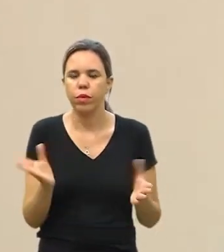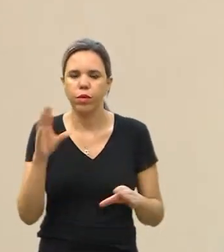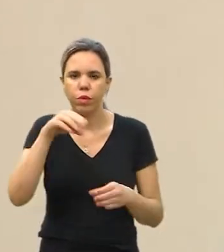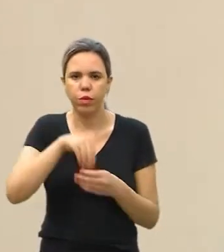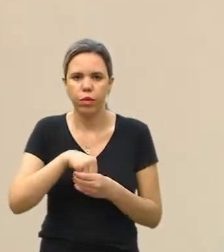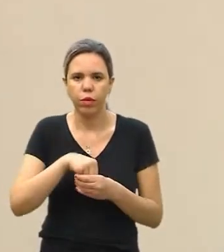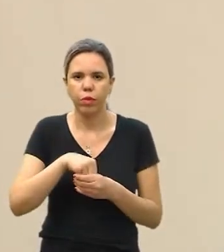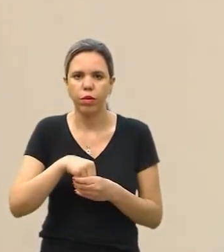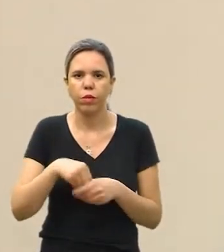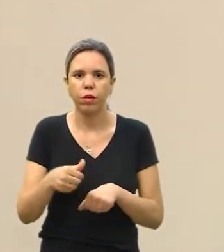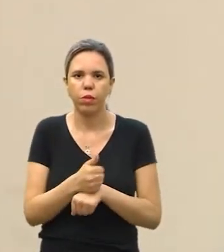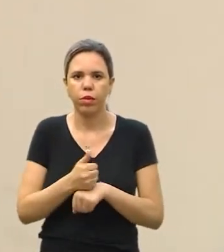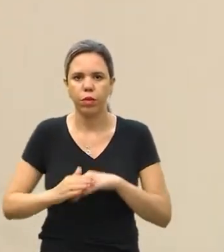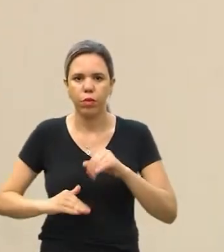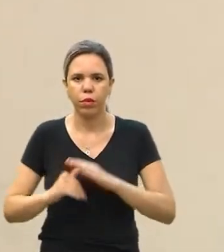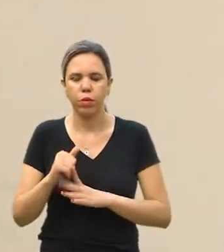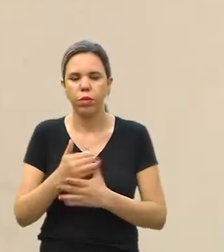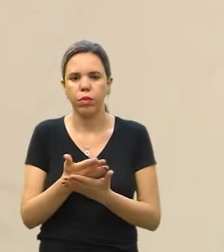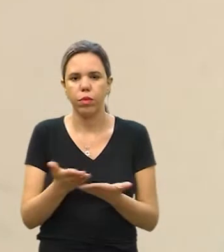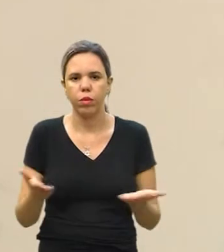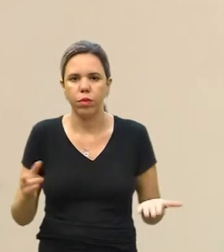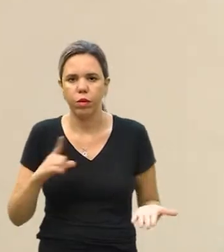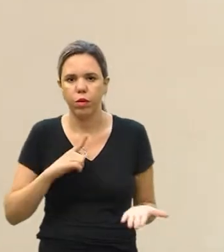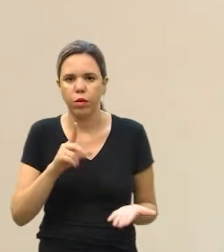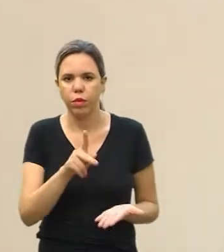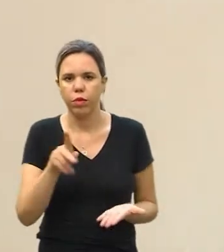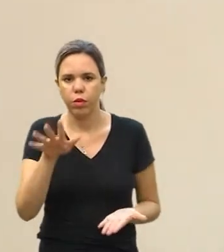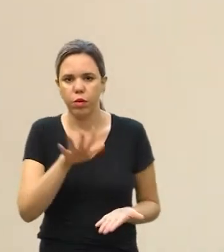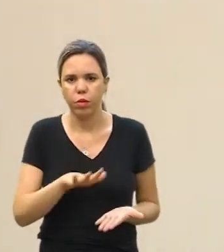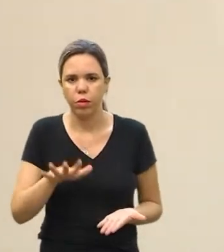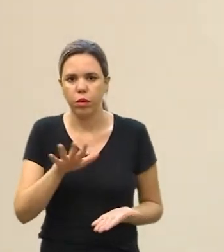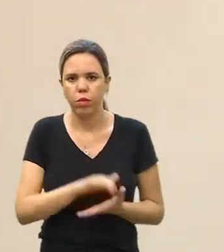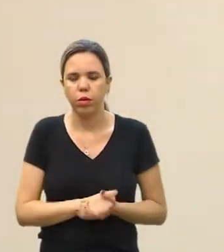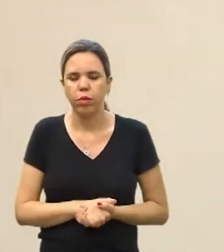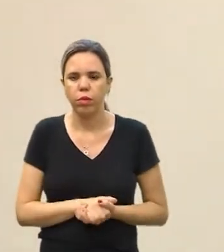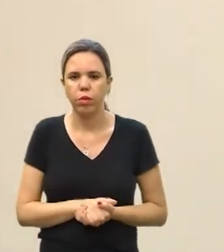dentro da nossa área, tem professores